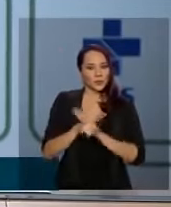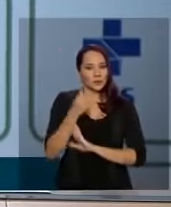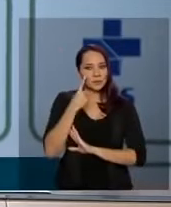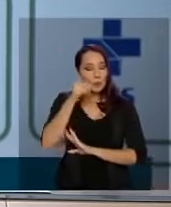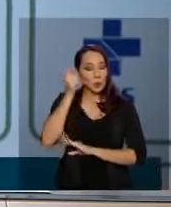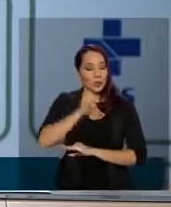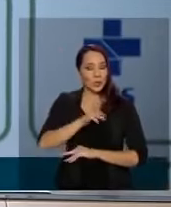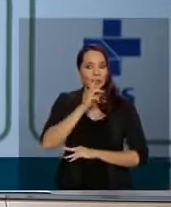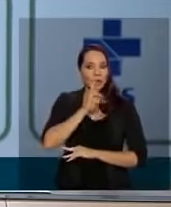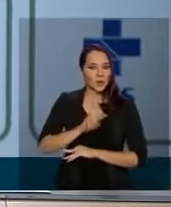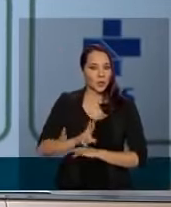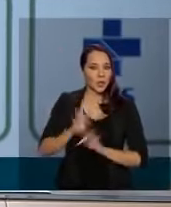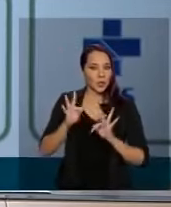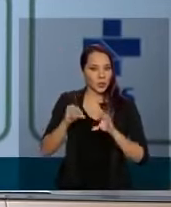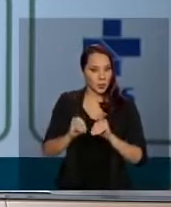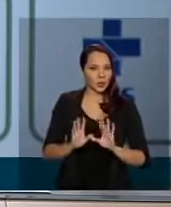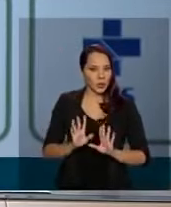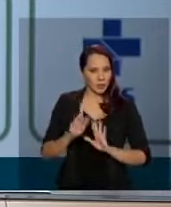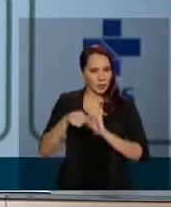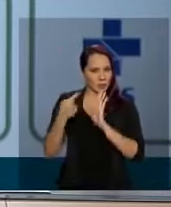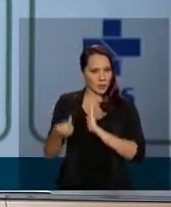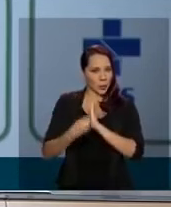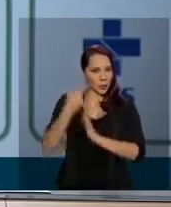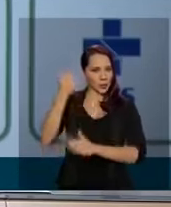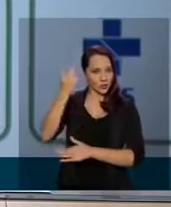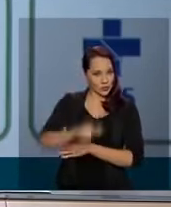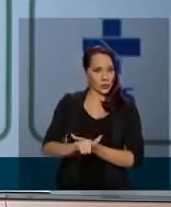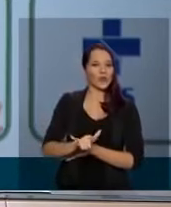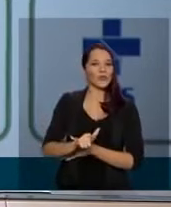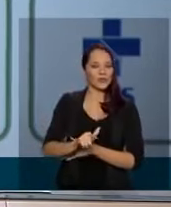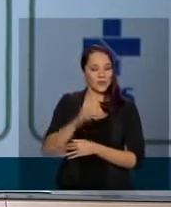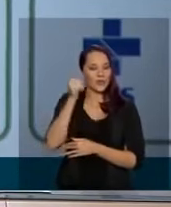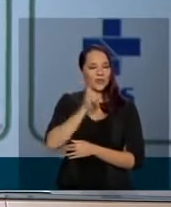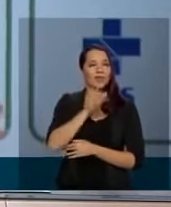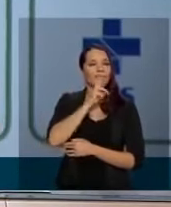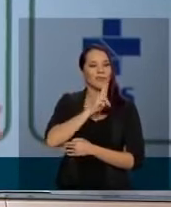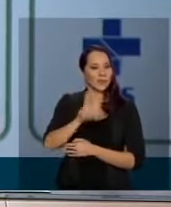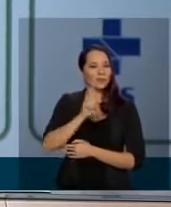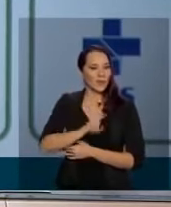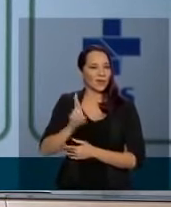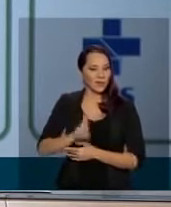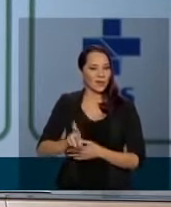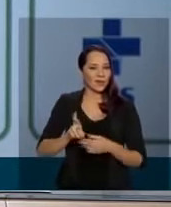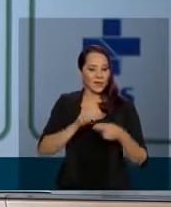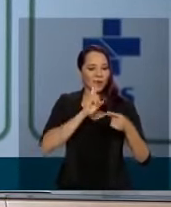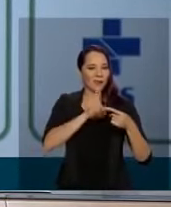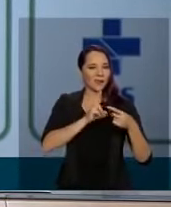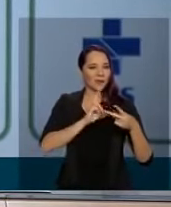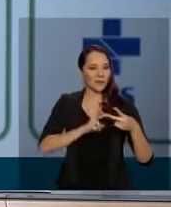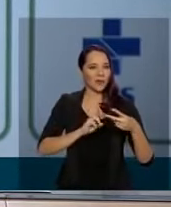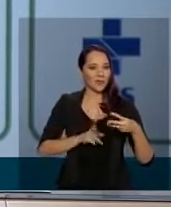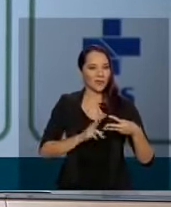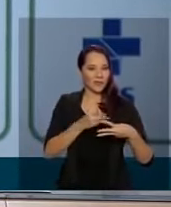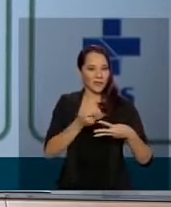senão você me pergunta novamente, a intenção é responder a todas as perguntas.